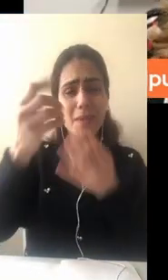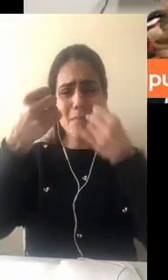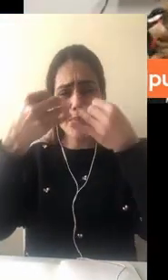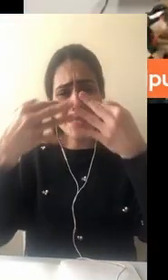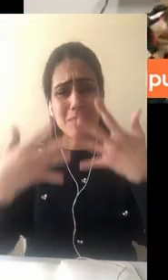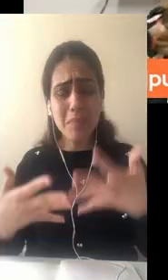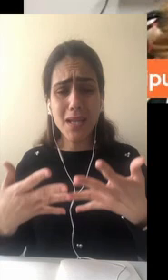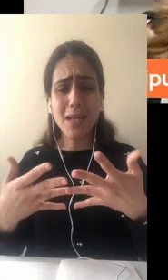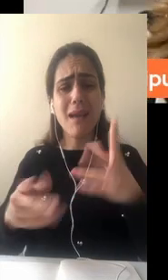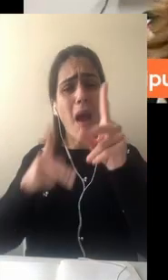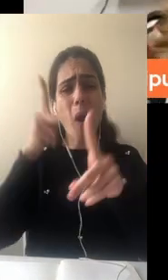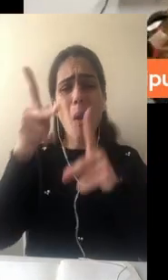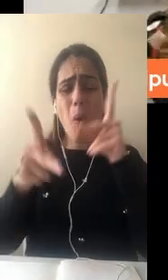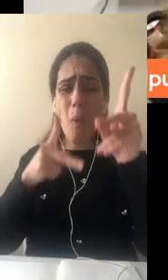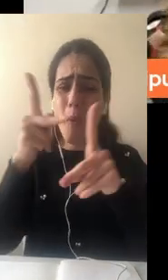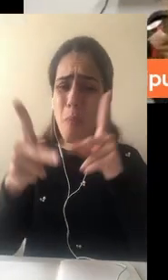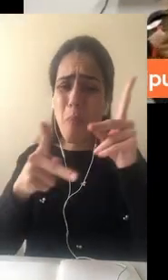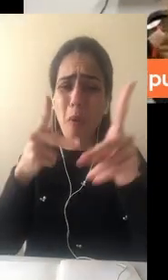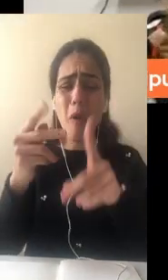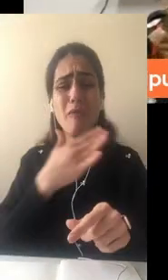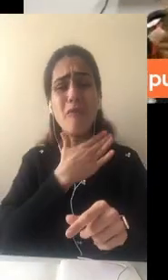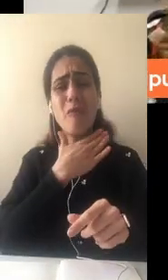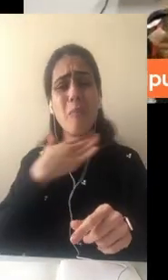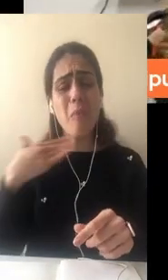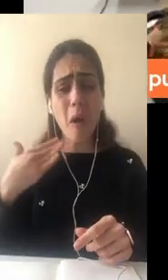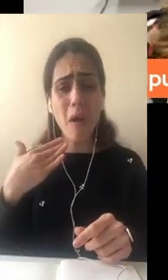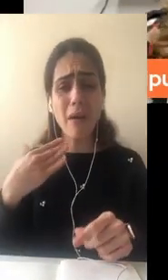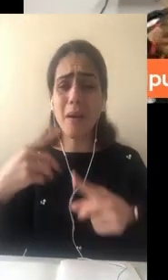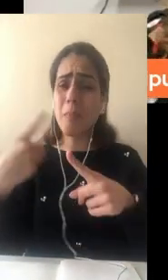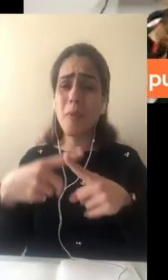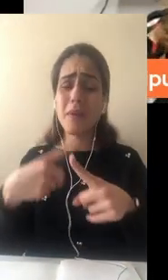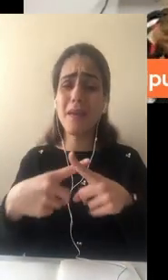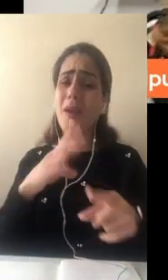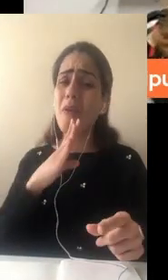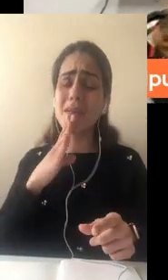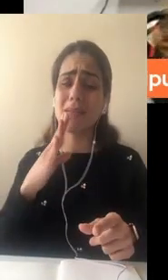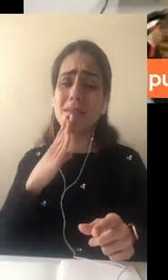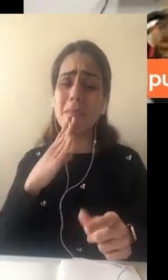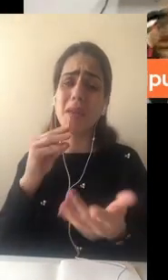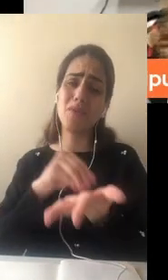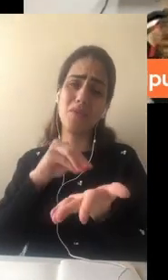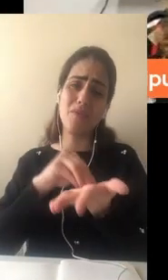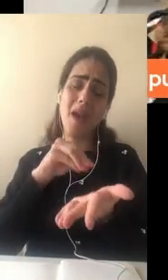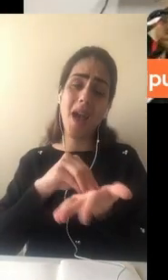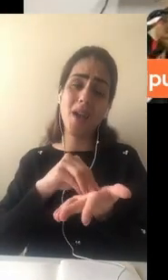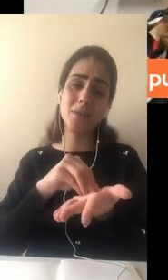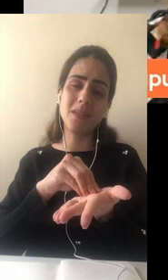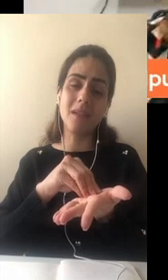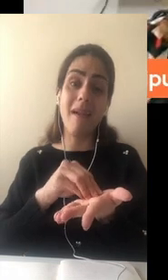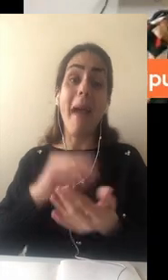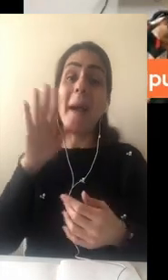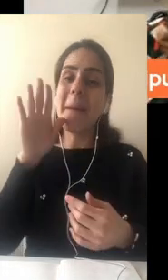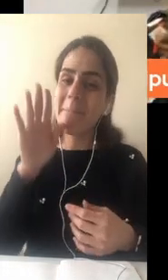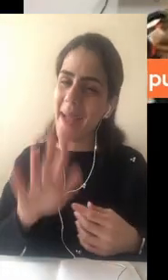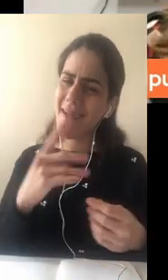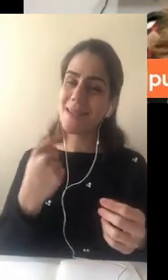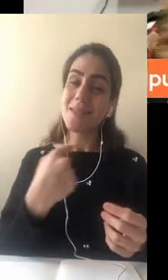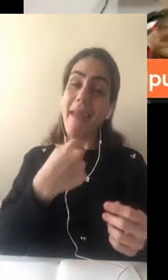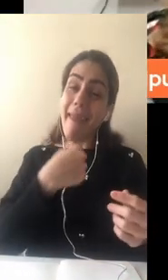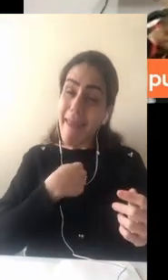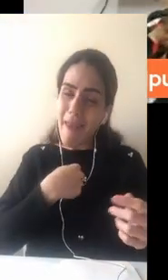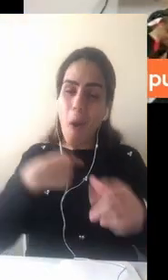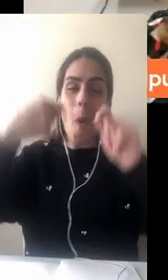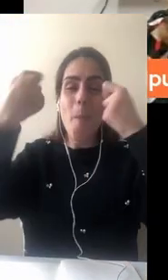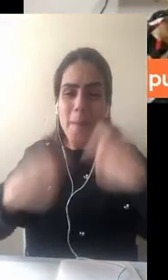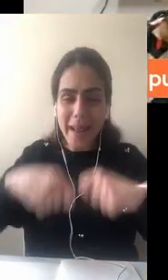perece porque falta conhecimento. Mas o conhecimento não vem se eu não buscar, né? Se eu não for